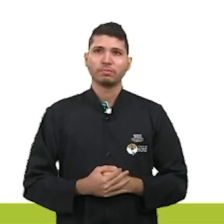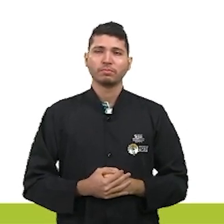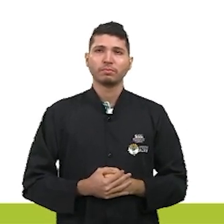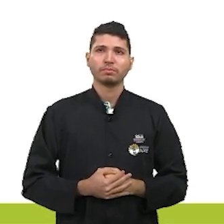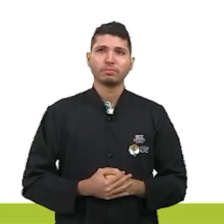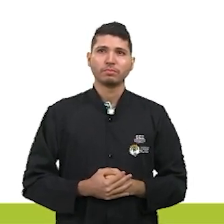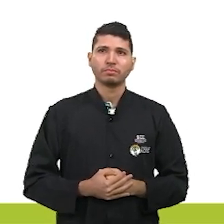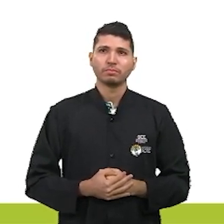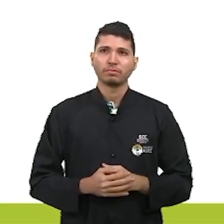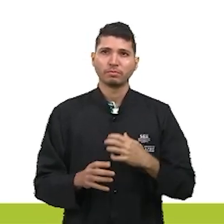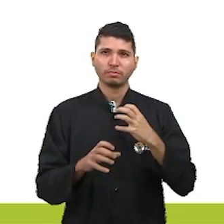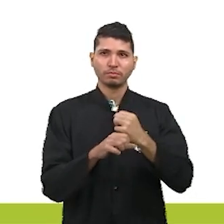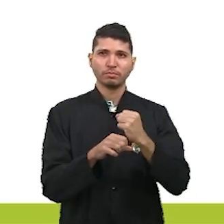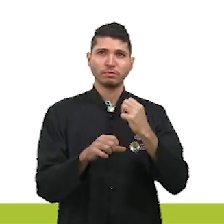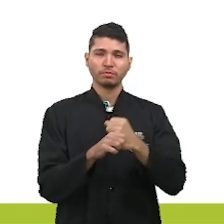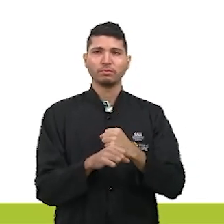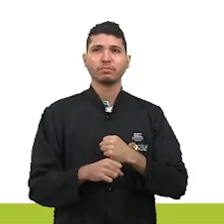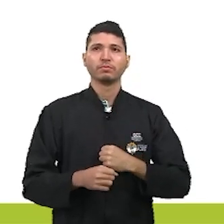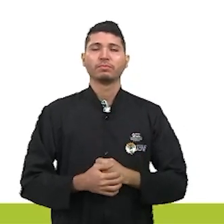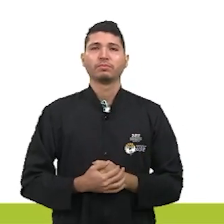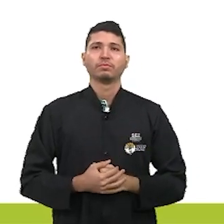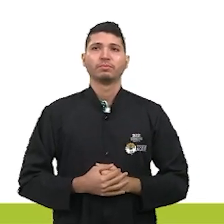Aqui nós teremos um total de 2